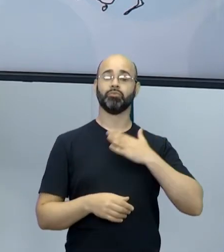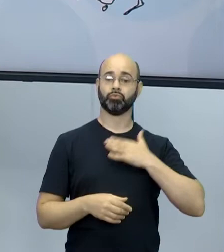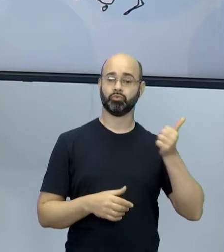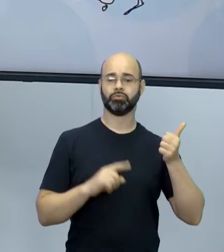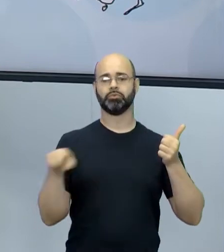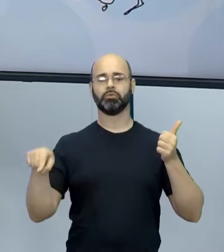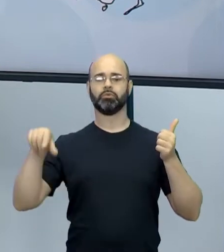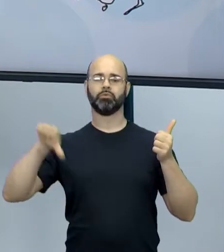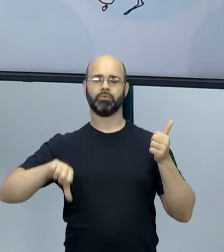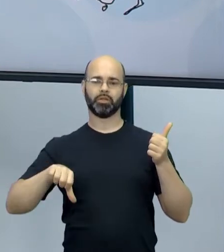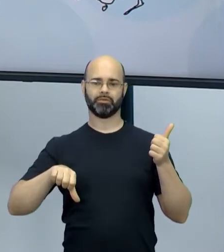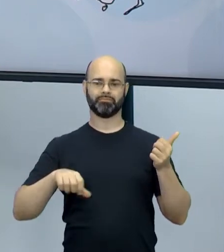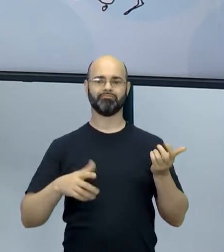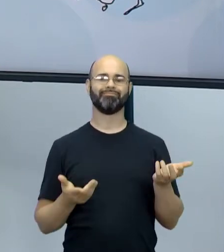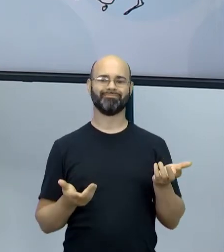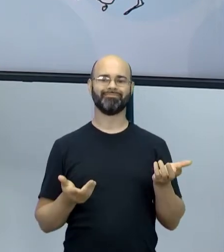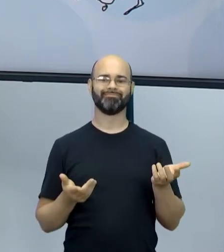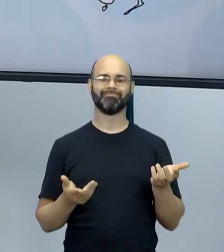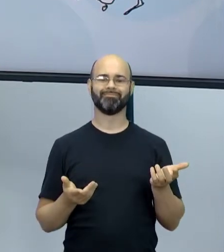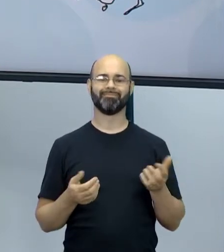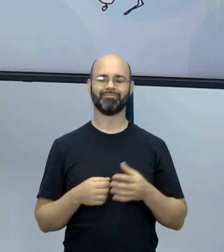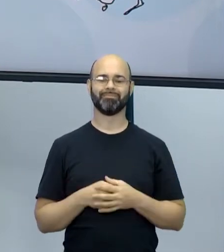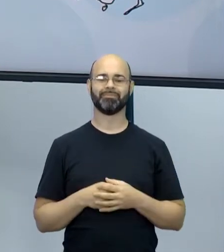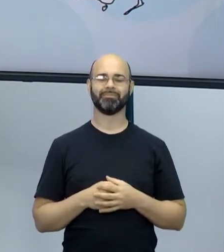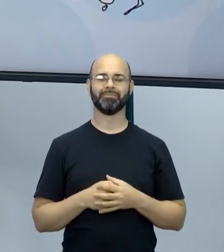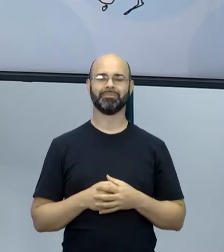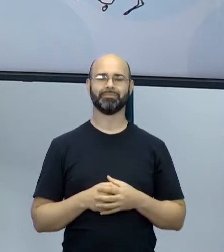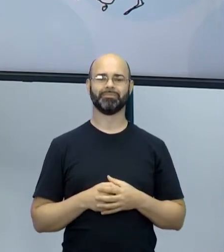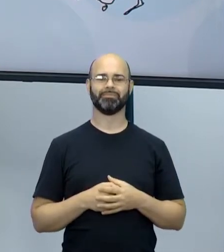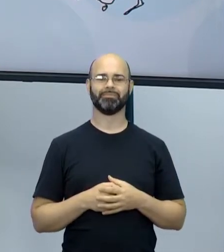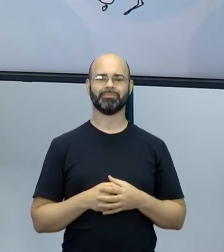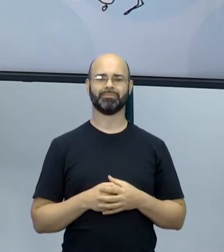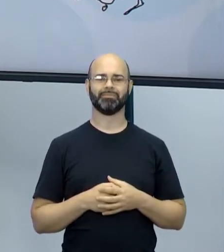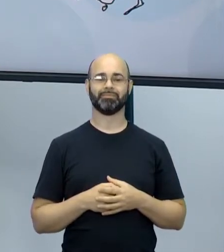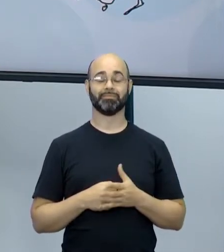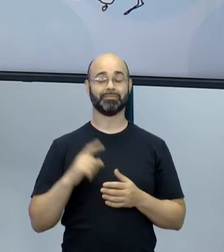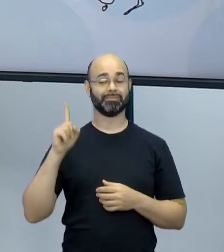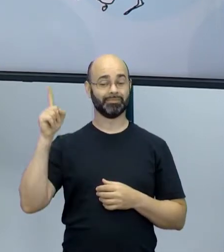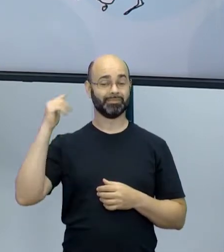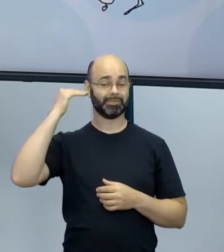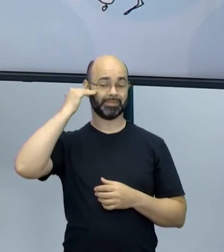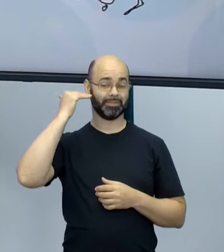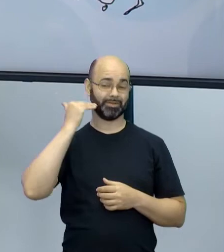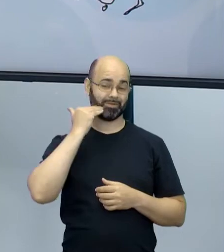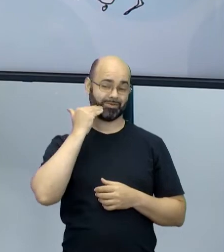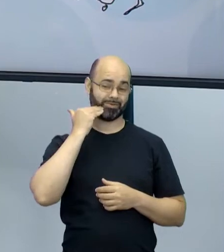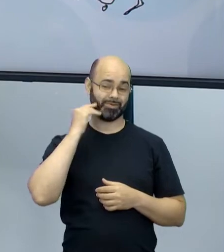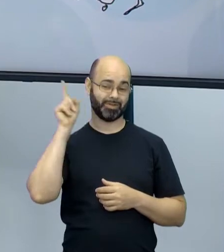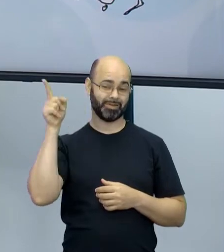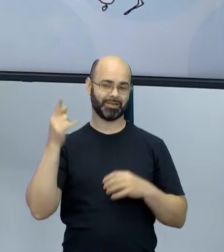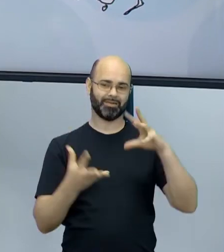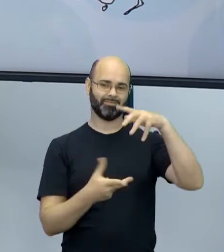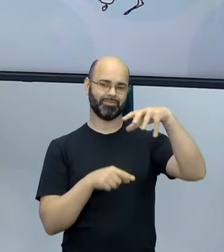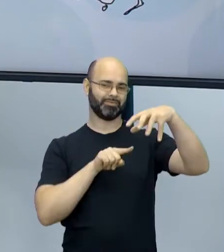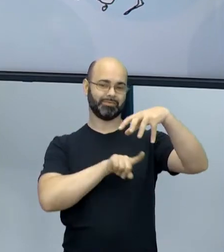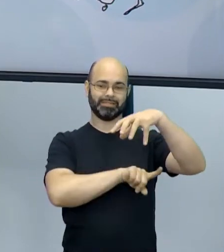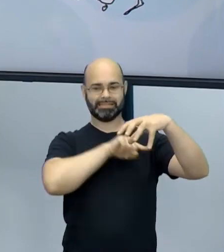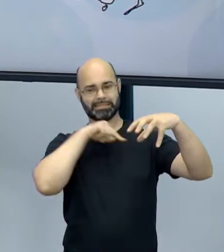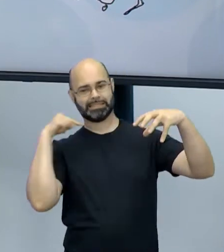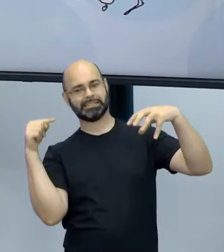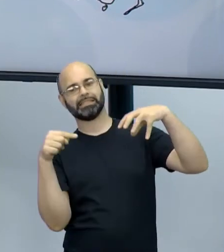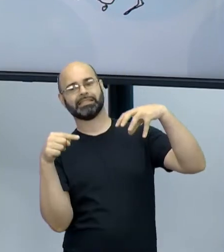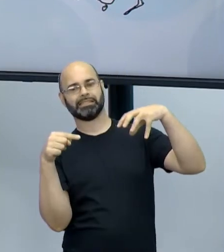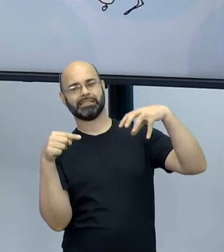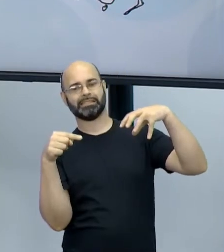E a gente percebe como isto, lá da Coreia, do outro lado do planeta, conversa muito mais